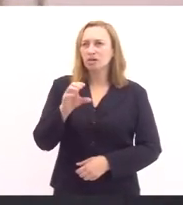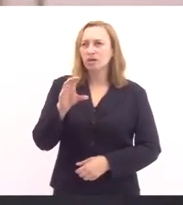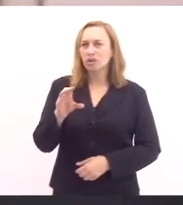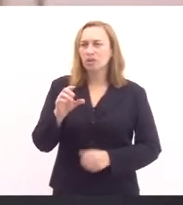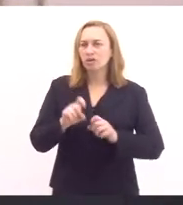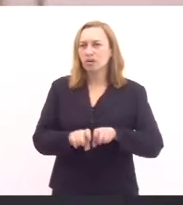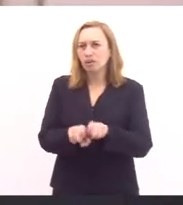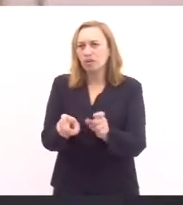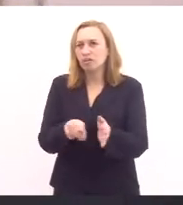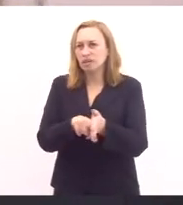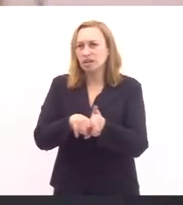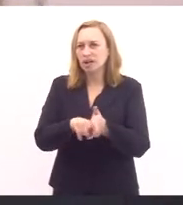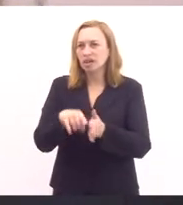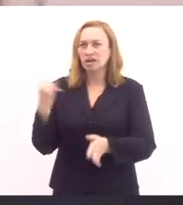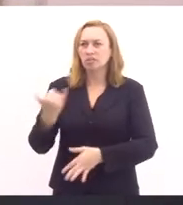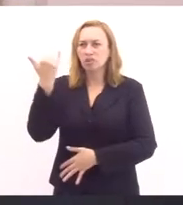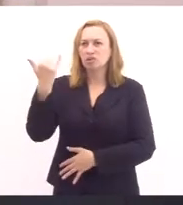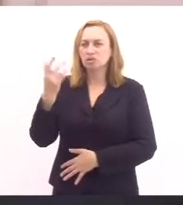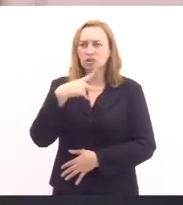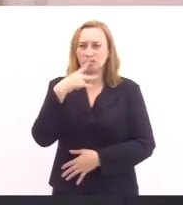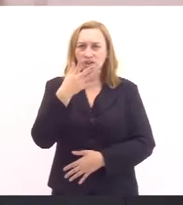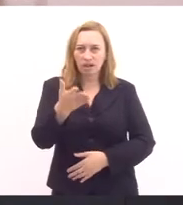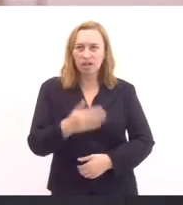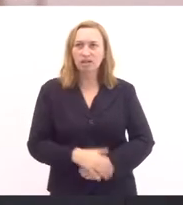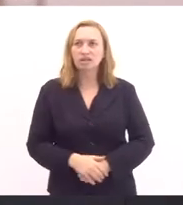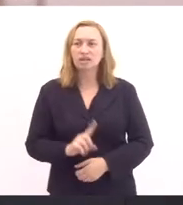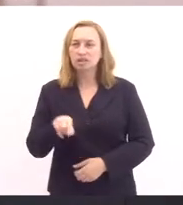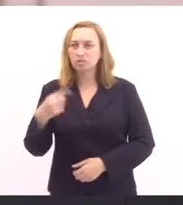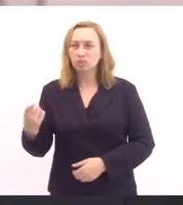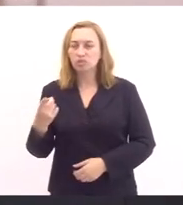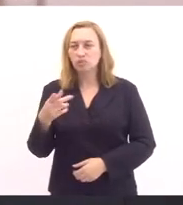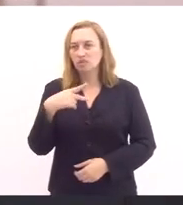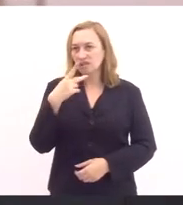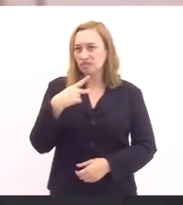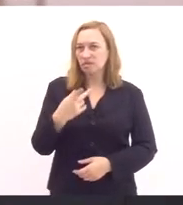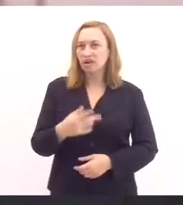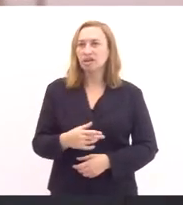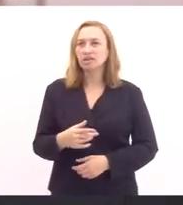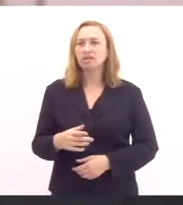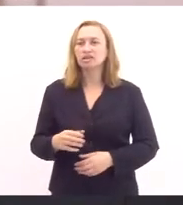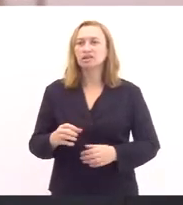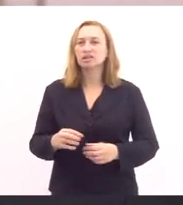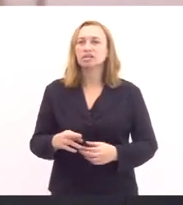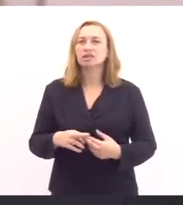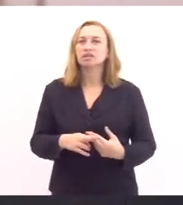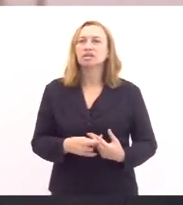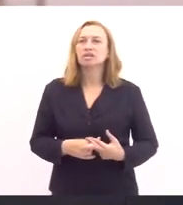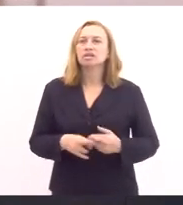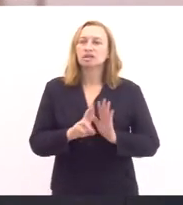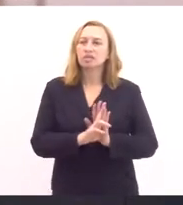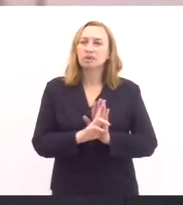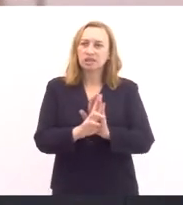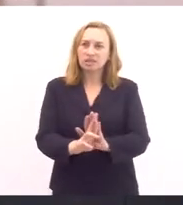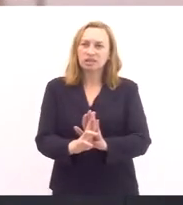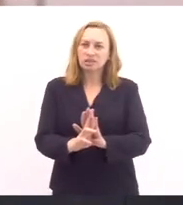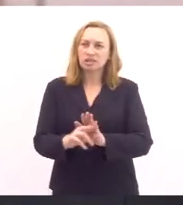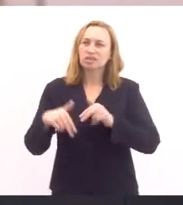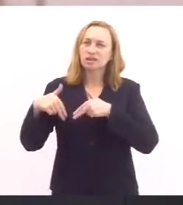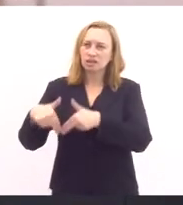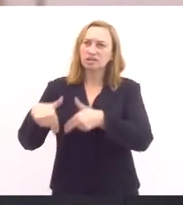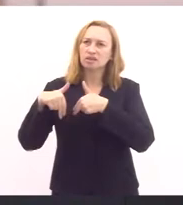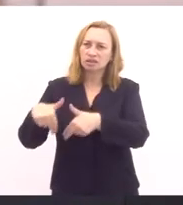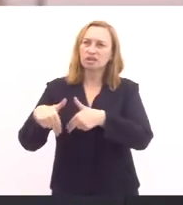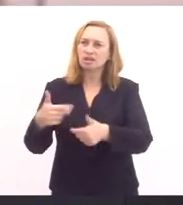brasileiro muito importante dos observações vamos ver depois o comentário das autoridades ativistas e